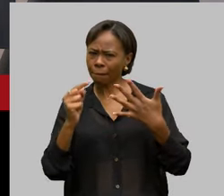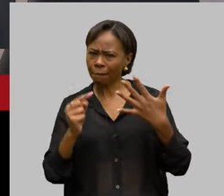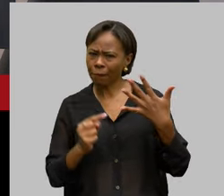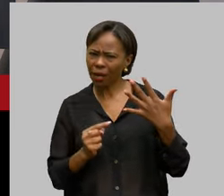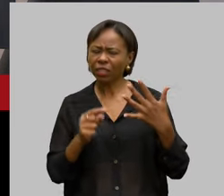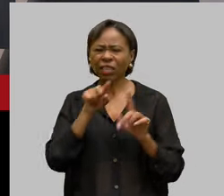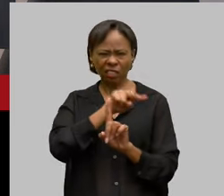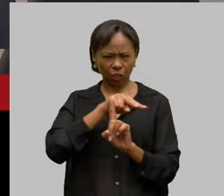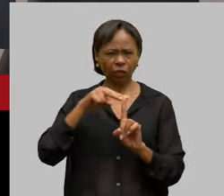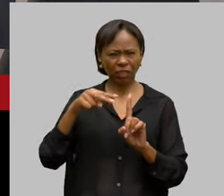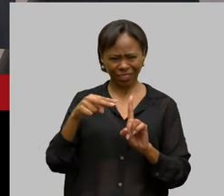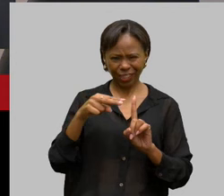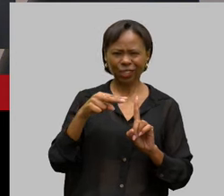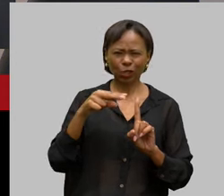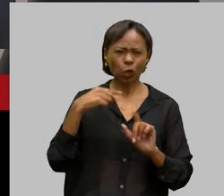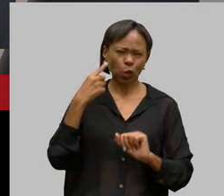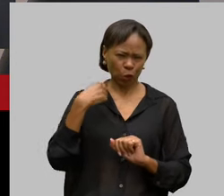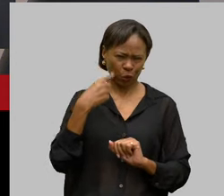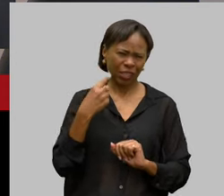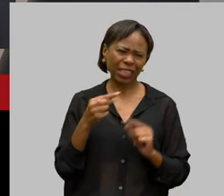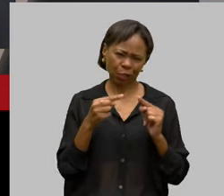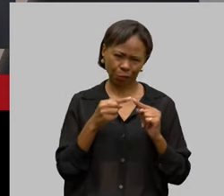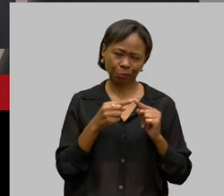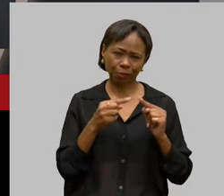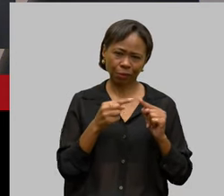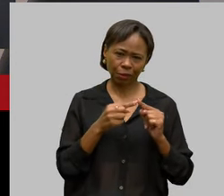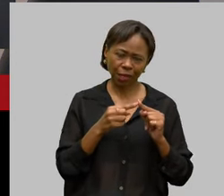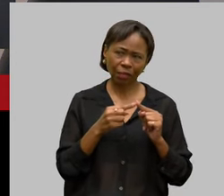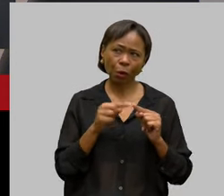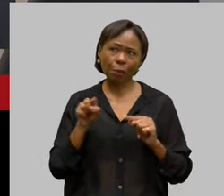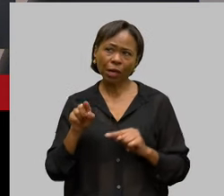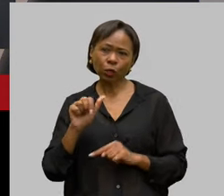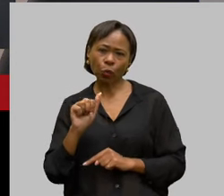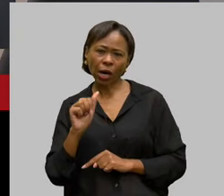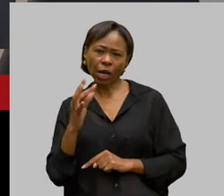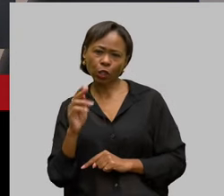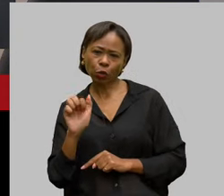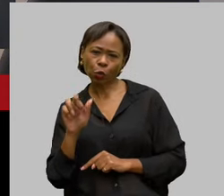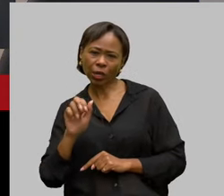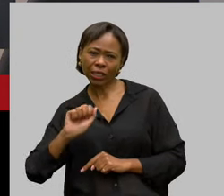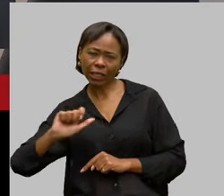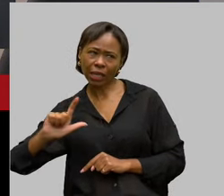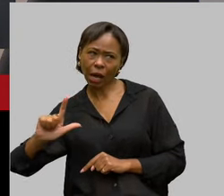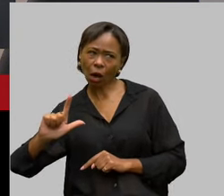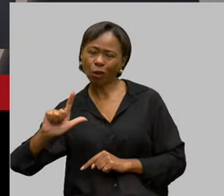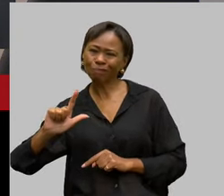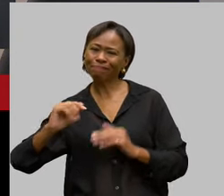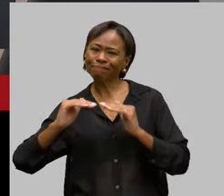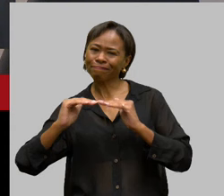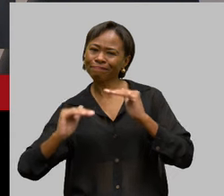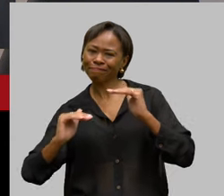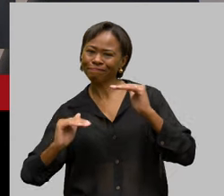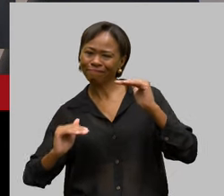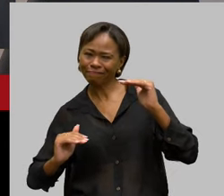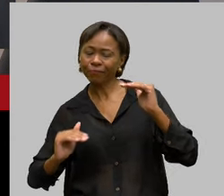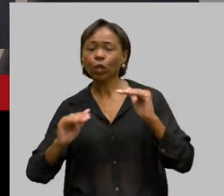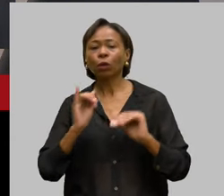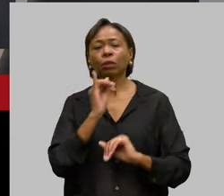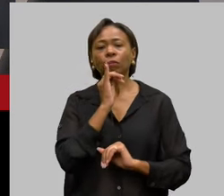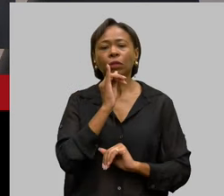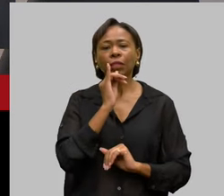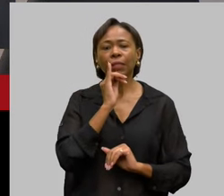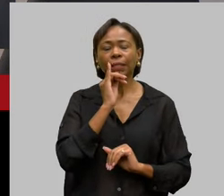direito faz todo sentido do ponto de vista financeiro e atuarial começa já a Gerar alguns desequilíbrios por exemplo a integralidade a